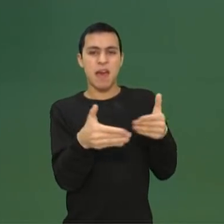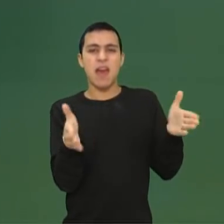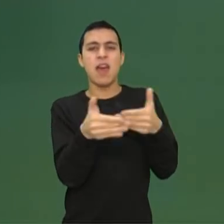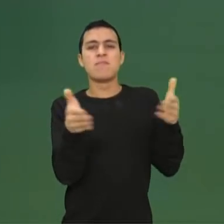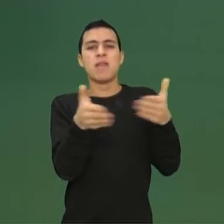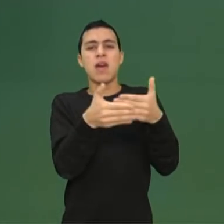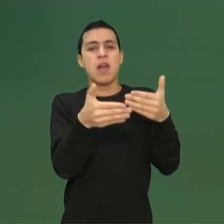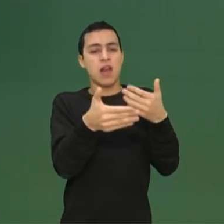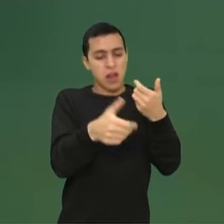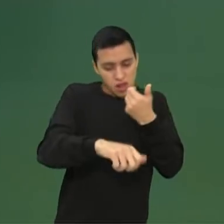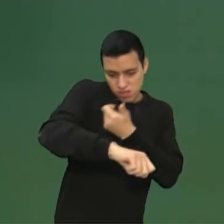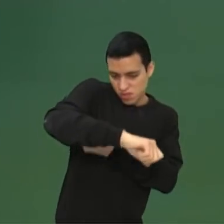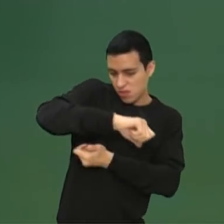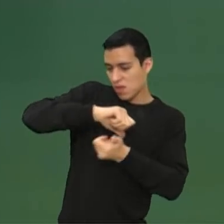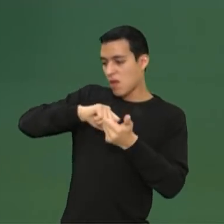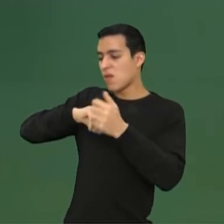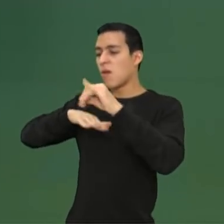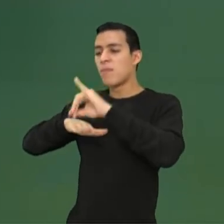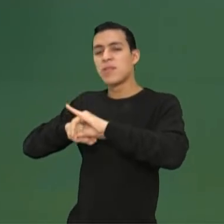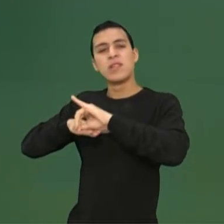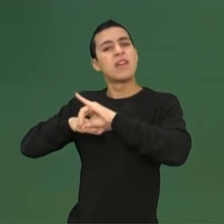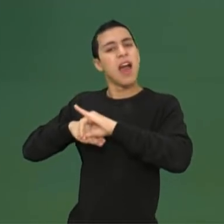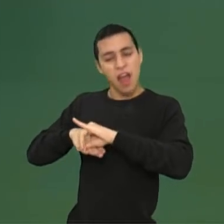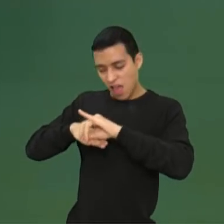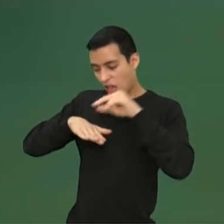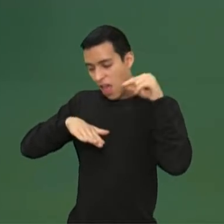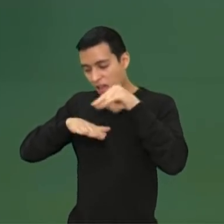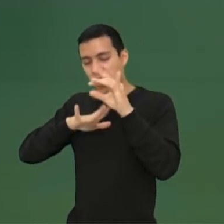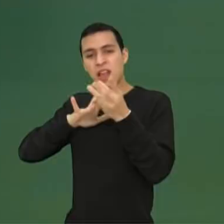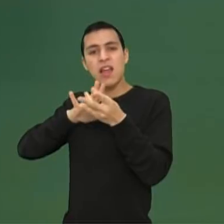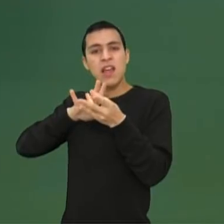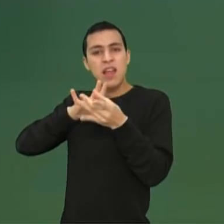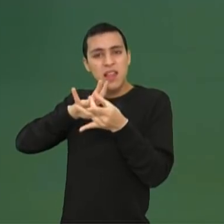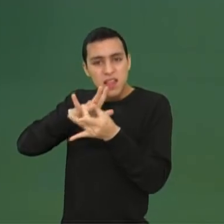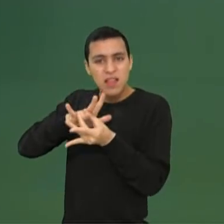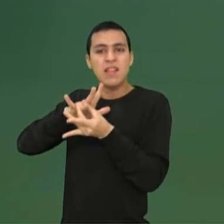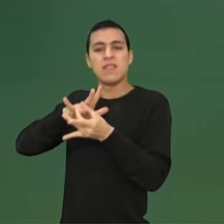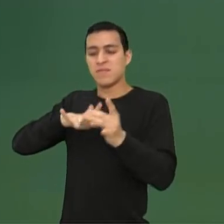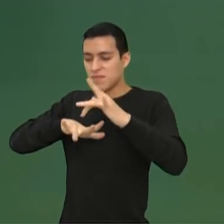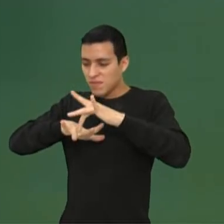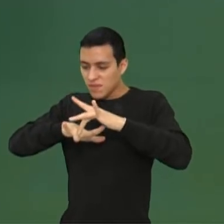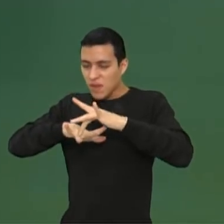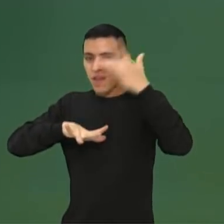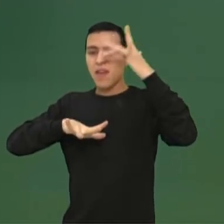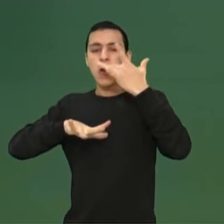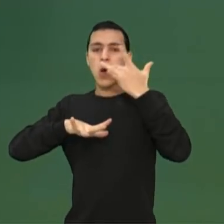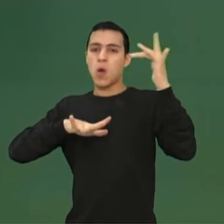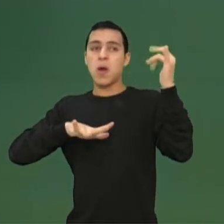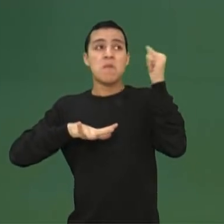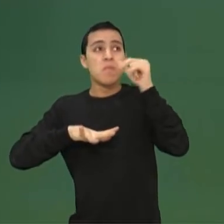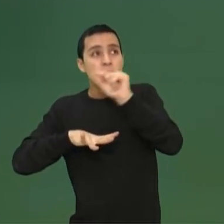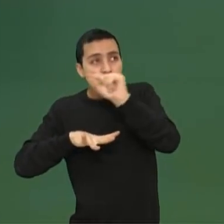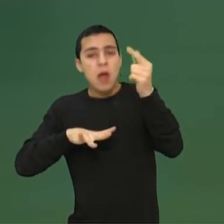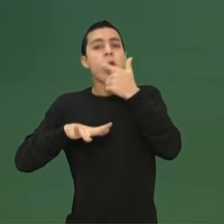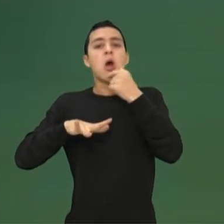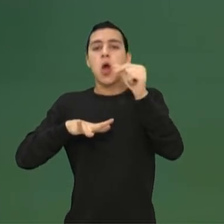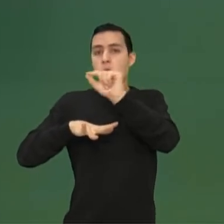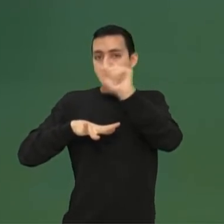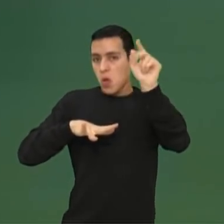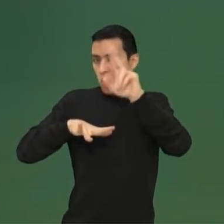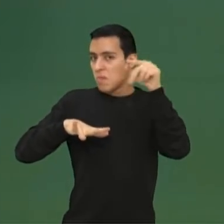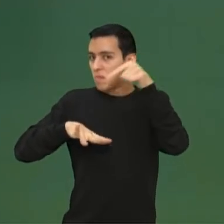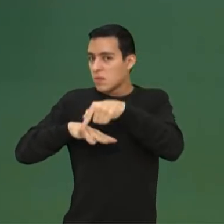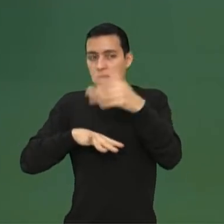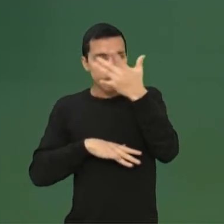e transformá-la num objeto, que é o anel. Aí sim, os homens, as mulheres usam anéis, né?